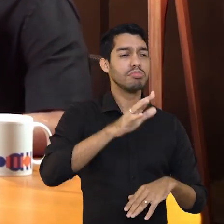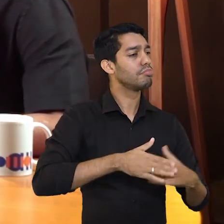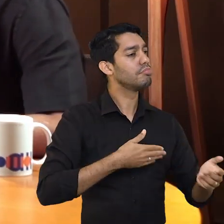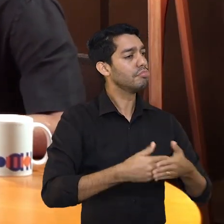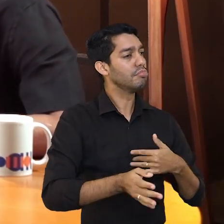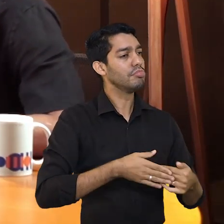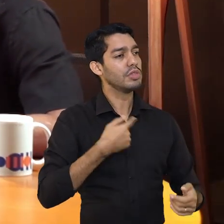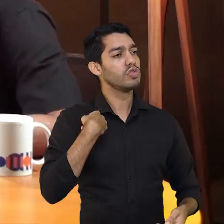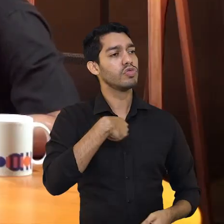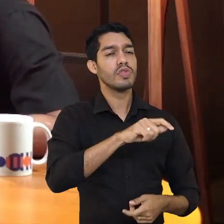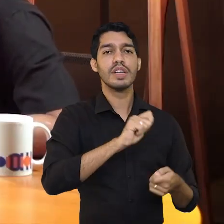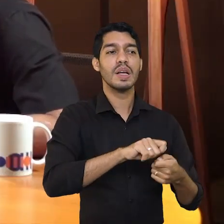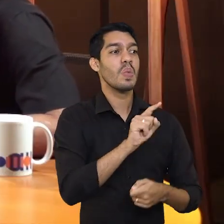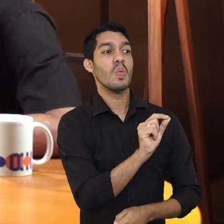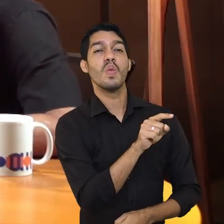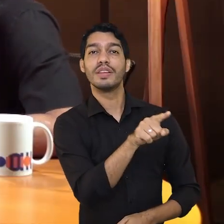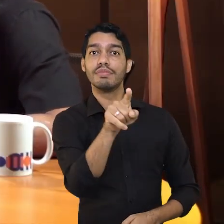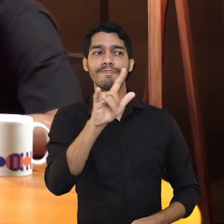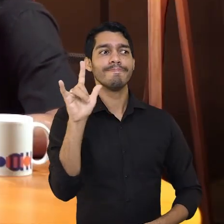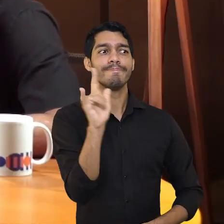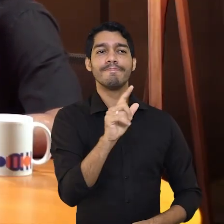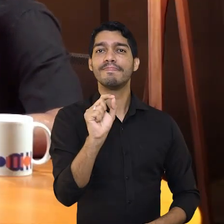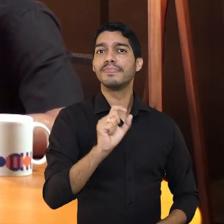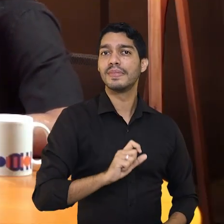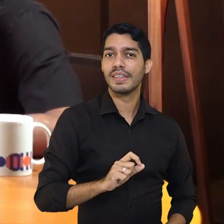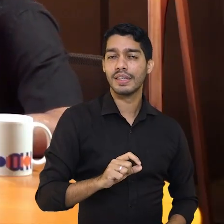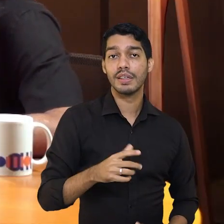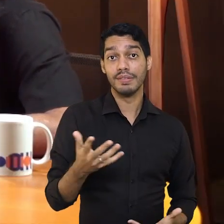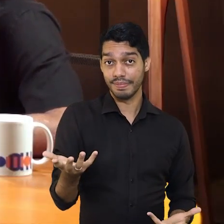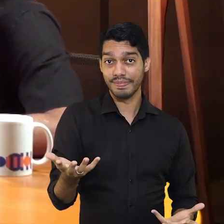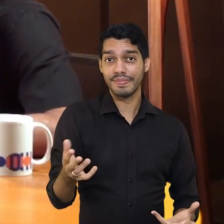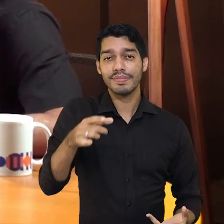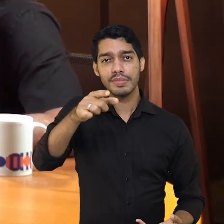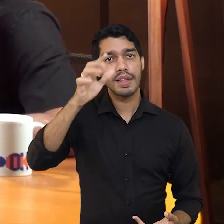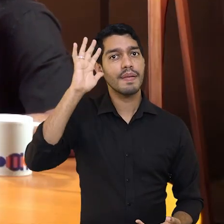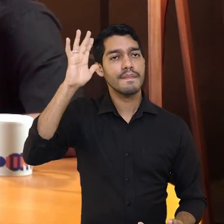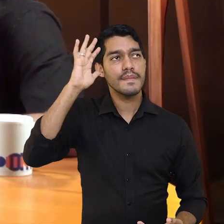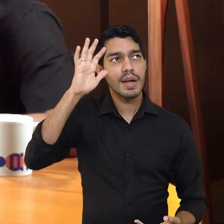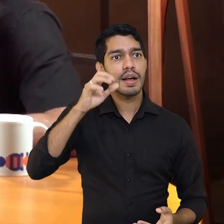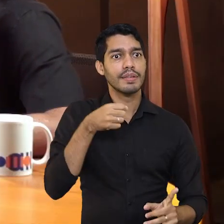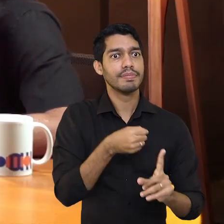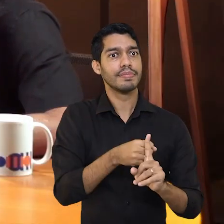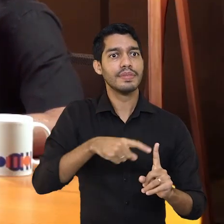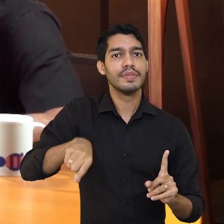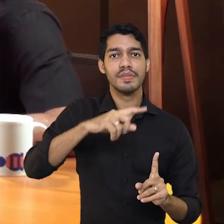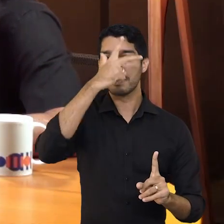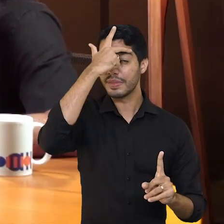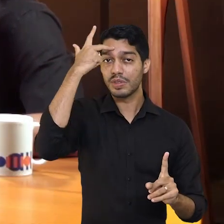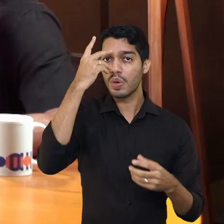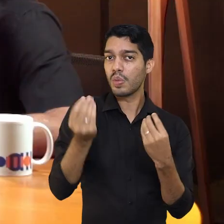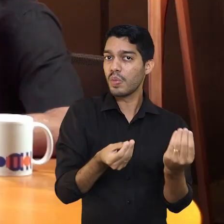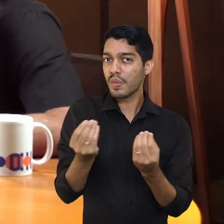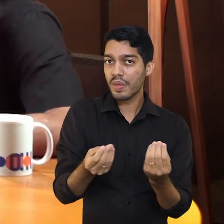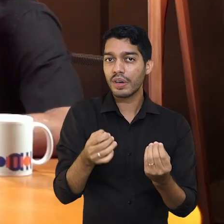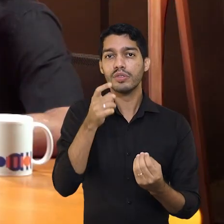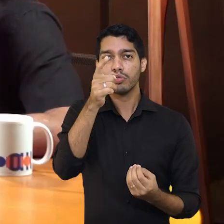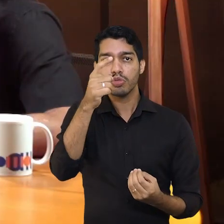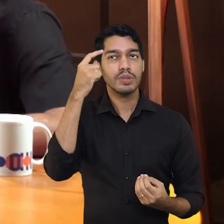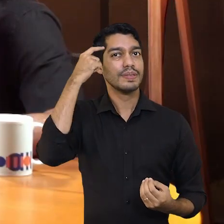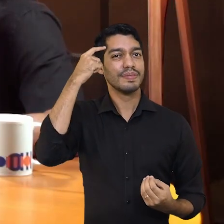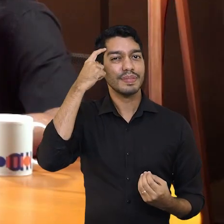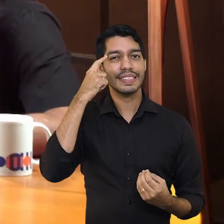isso com uma necessidade que o mundo tem. Então, o que as pessoas ao seu redor precisam? De que forma você usa isso para impactar pessoas? Então, quando você começa